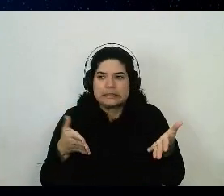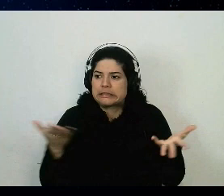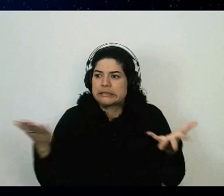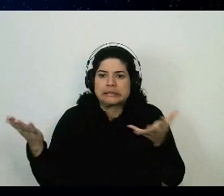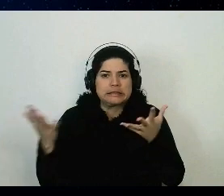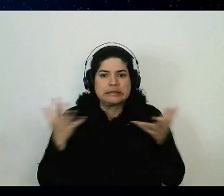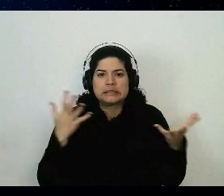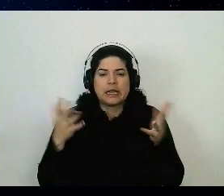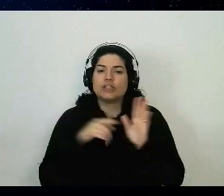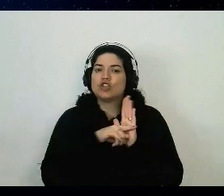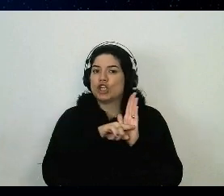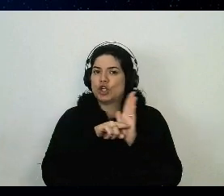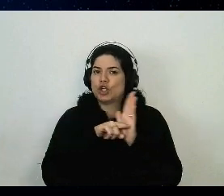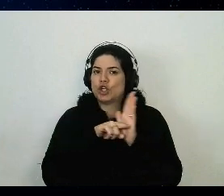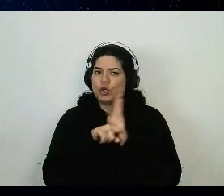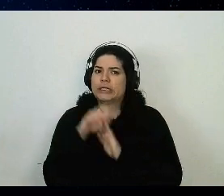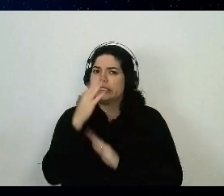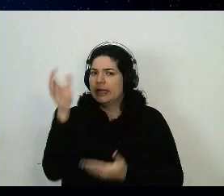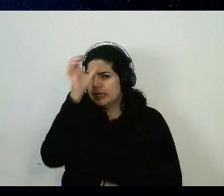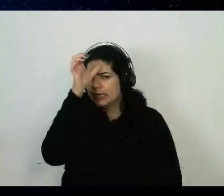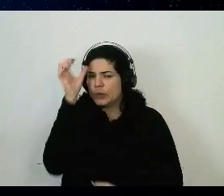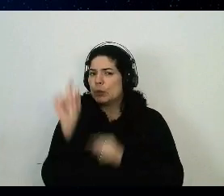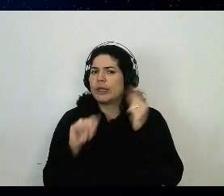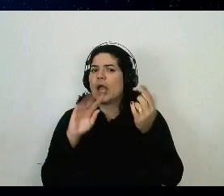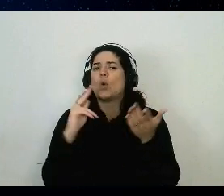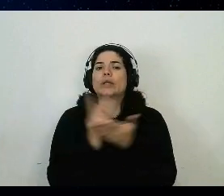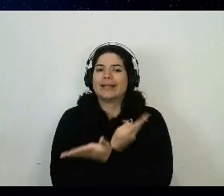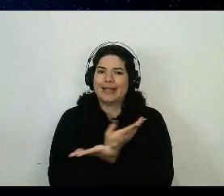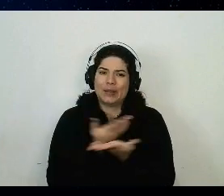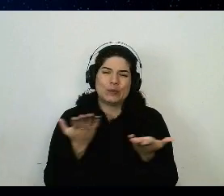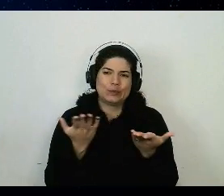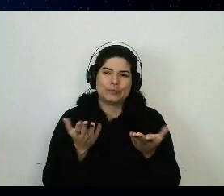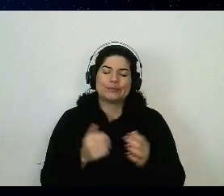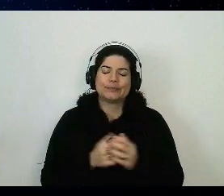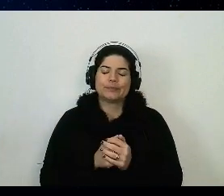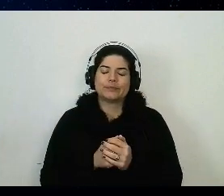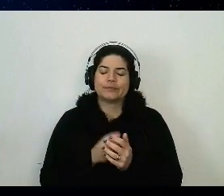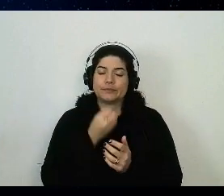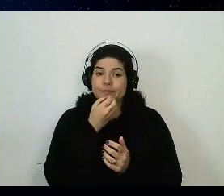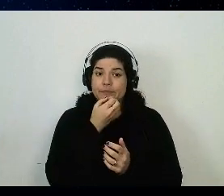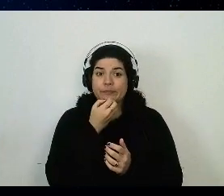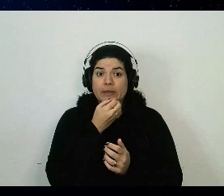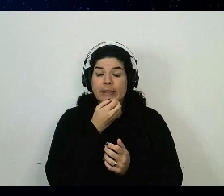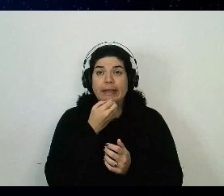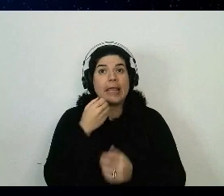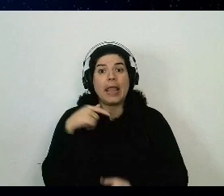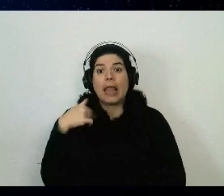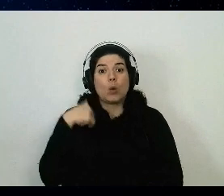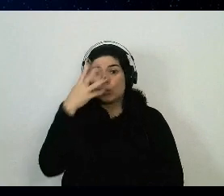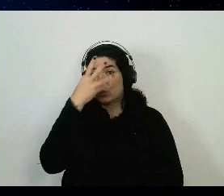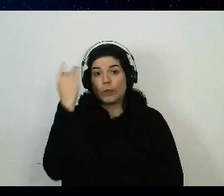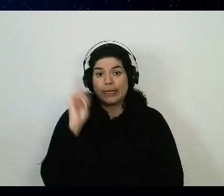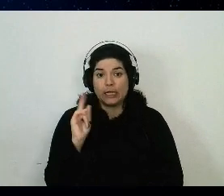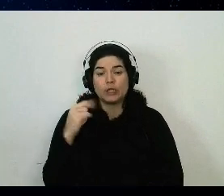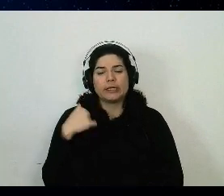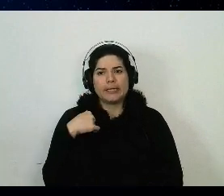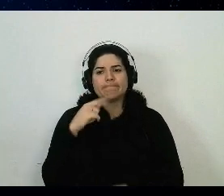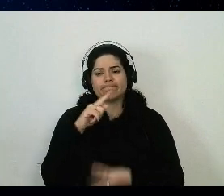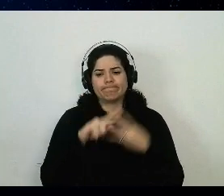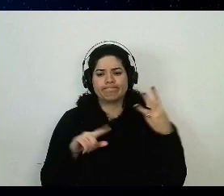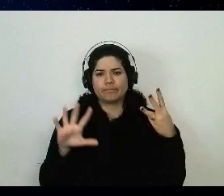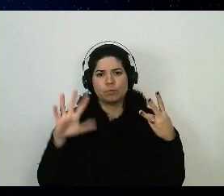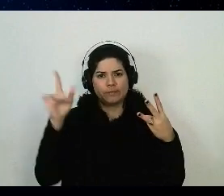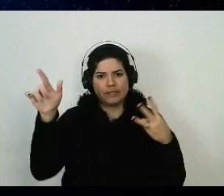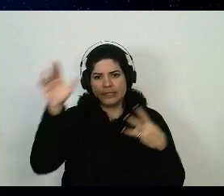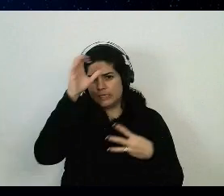Diagnóstico, né? Vamos entender o cliente na outra ponta, vamos ver o que está acontecendo nisso tudo. E eu nunca me esqueço que eu peguei 3 situações que os clientes me